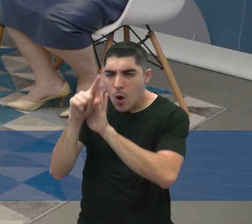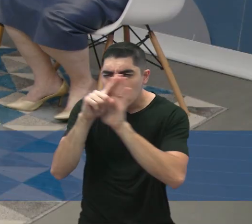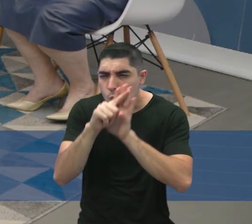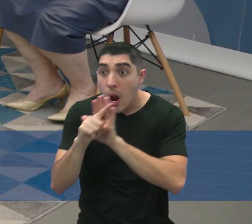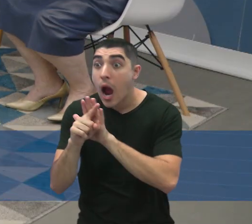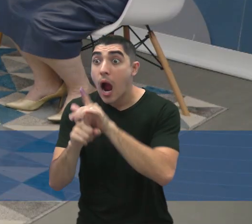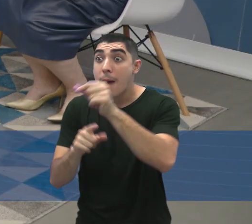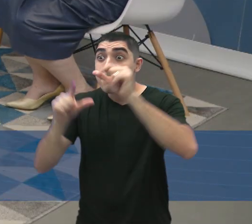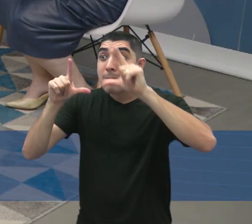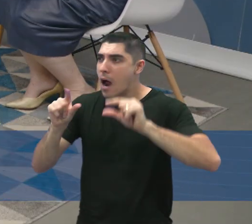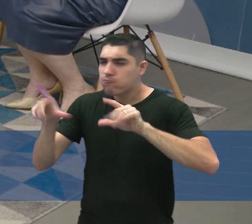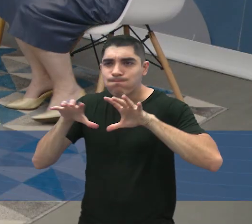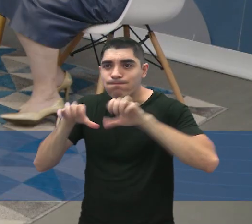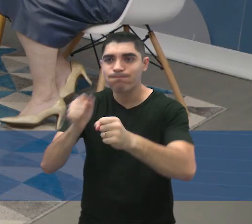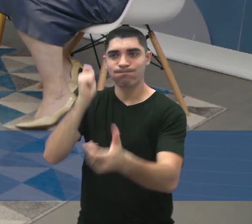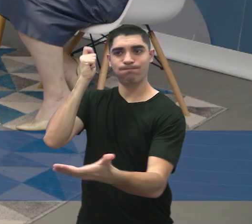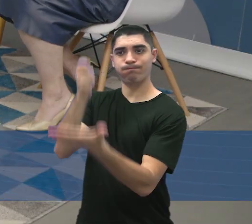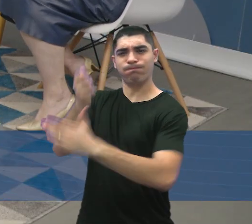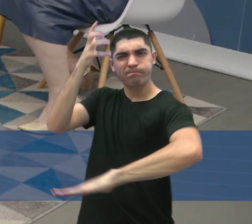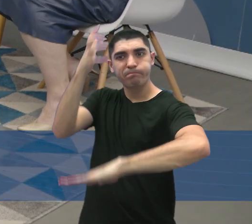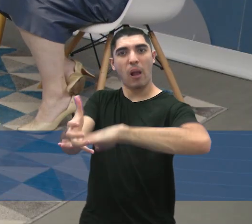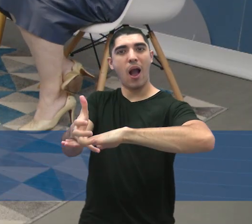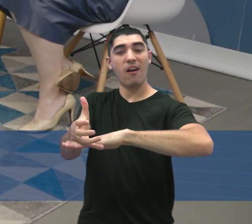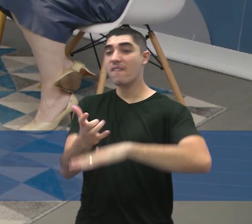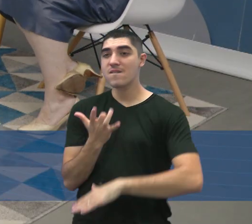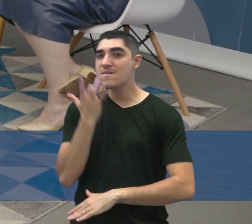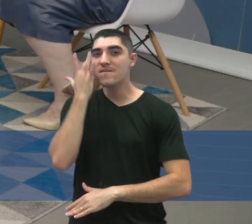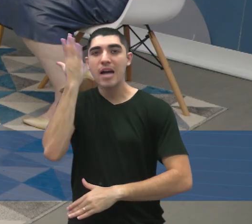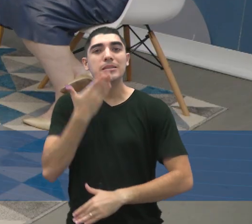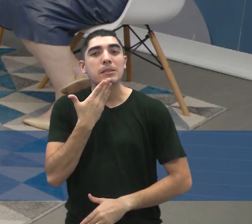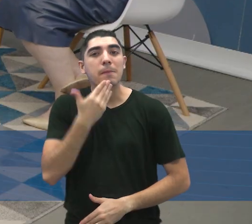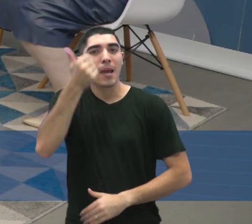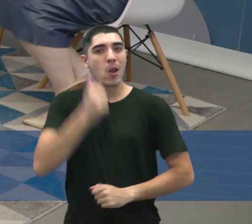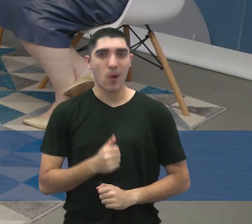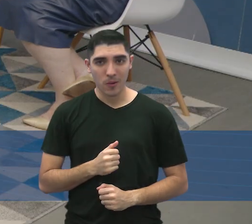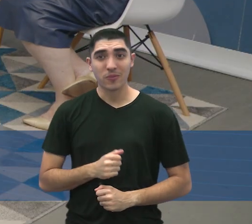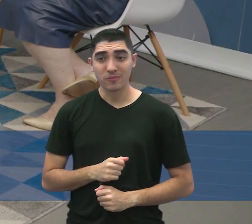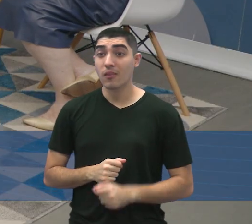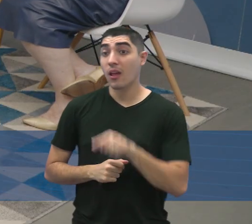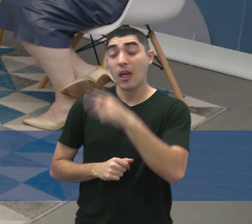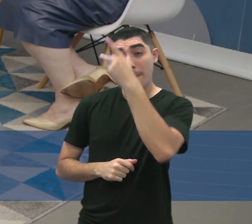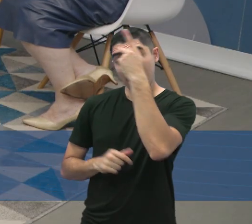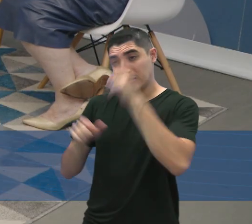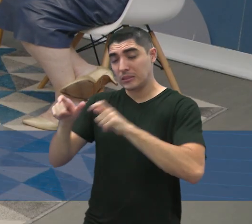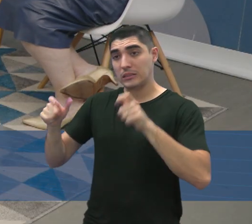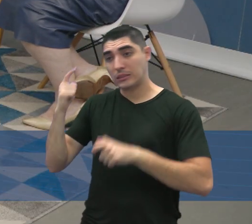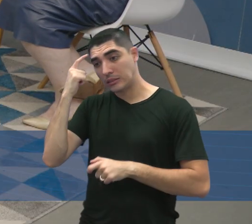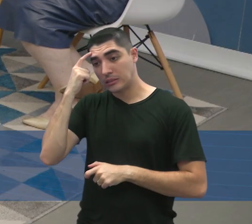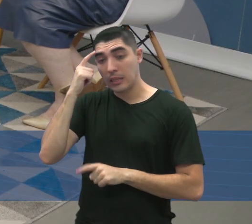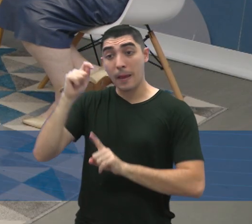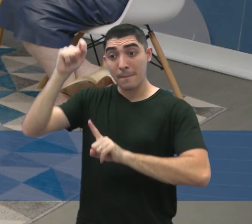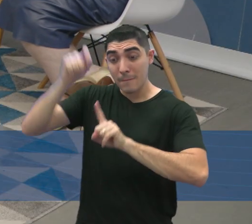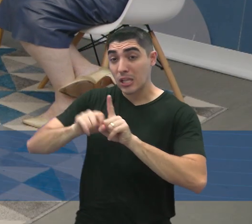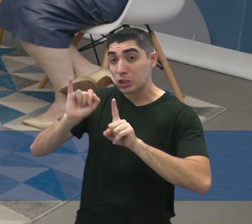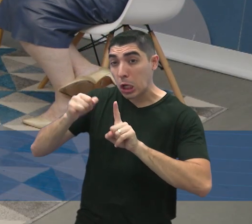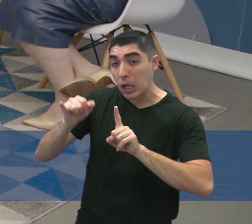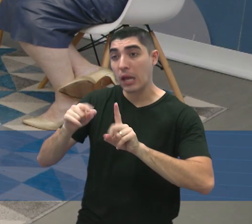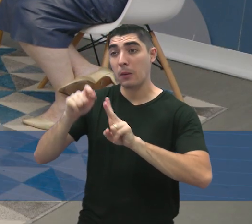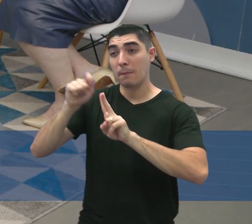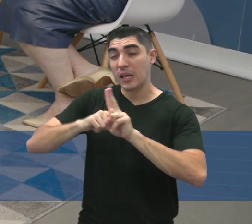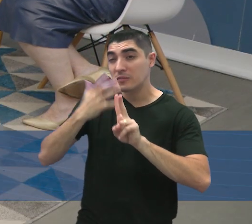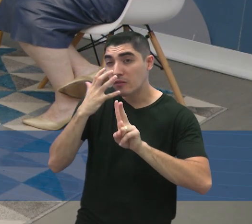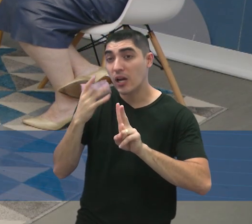né? As Final datas. do ano, né? Começo do ano, o pessoal faz. Ou quando está todo mundo apertado com chegaram as contas de janeiro e eu